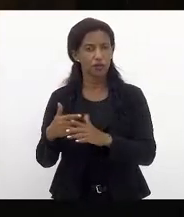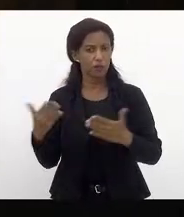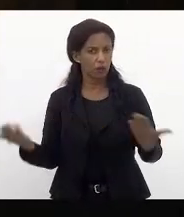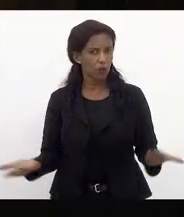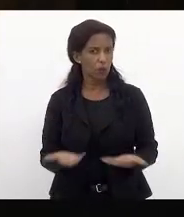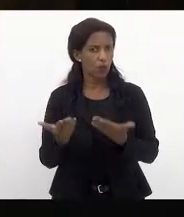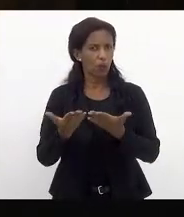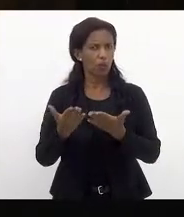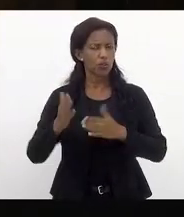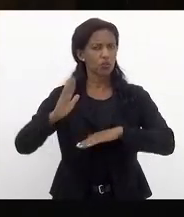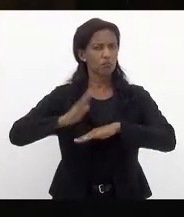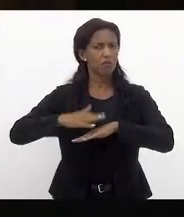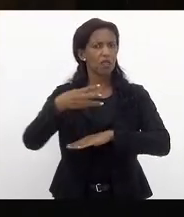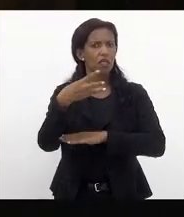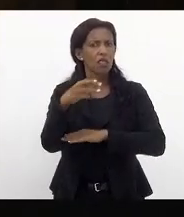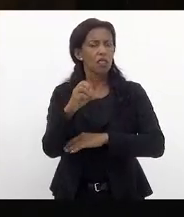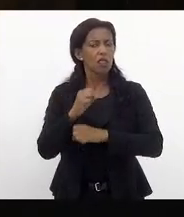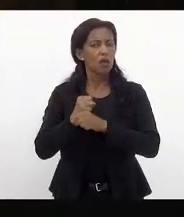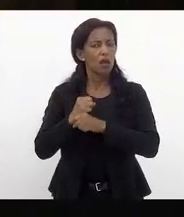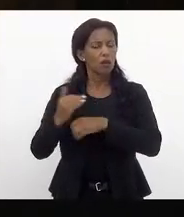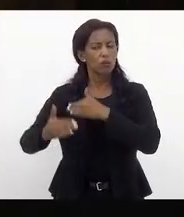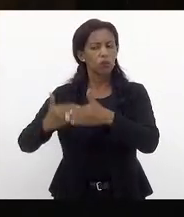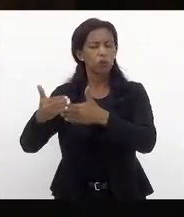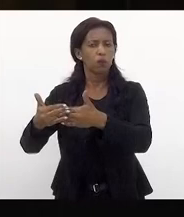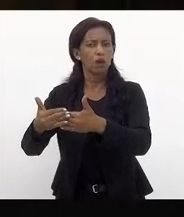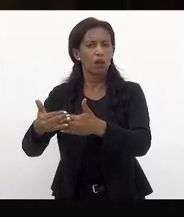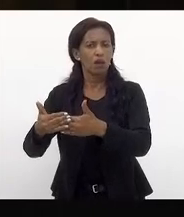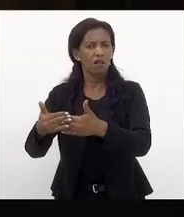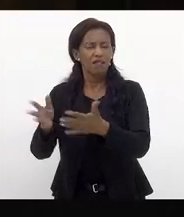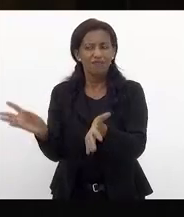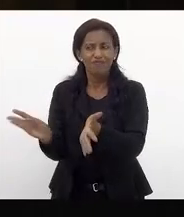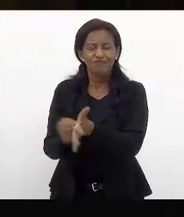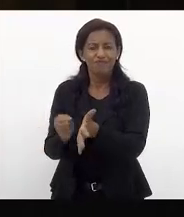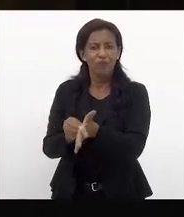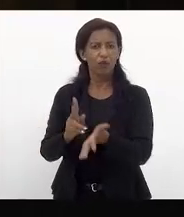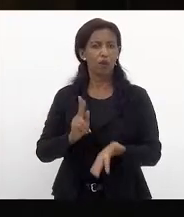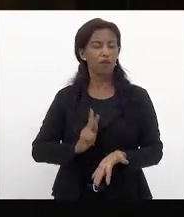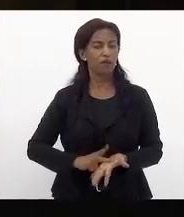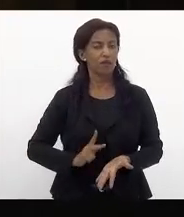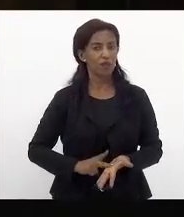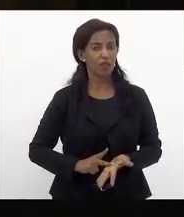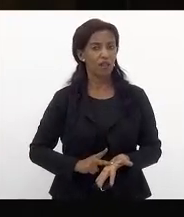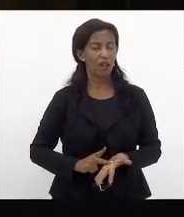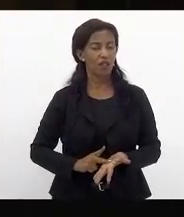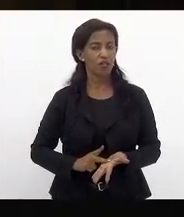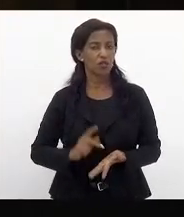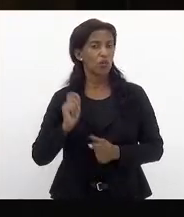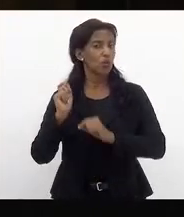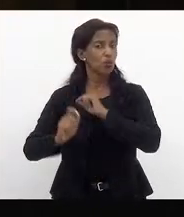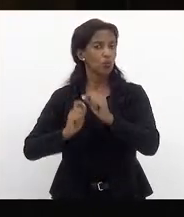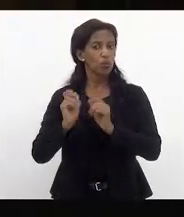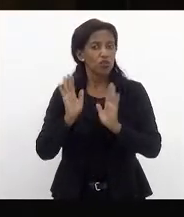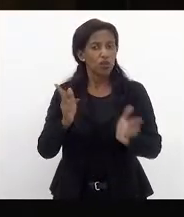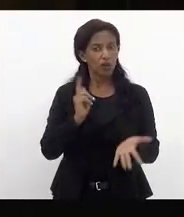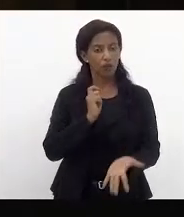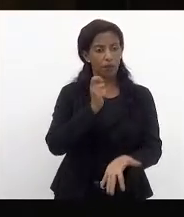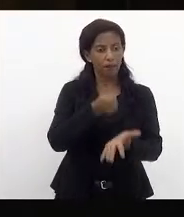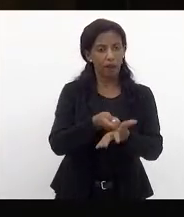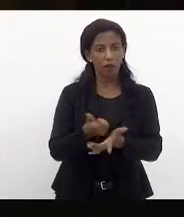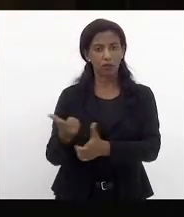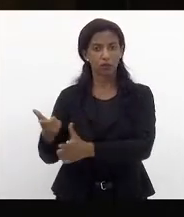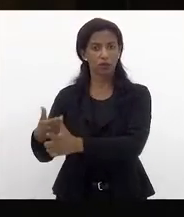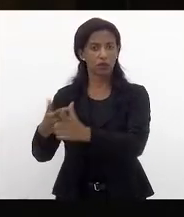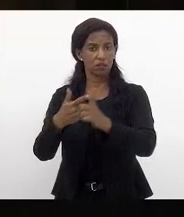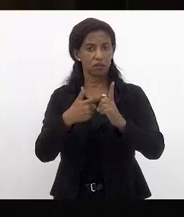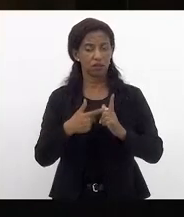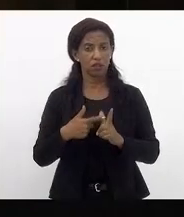né, mais de 30 anos depois, ele é completamente incongruente com a realidade do que foi pago dessas dívidas